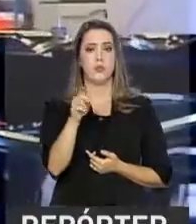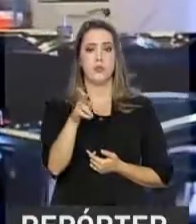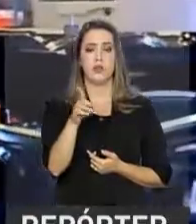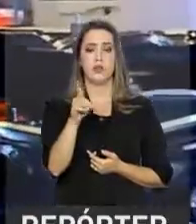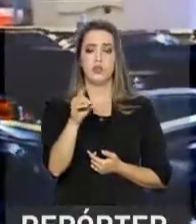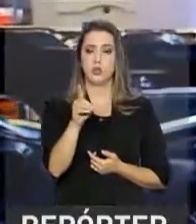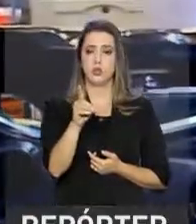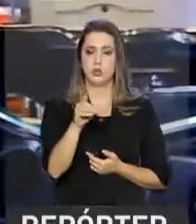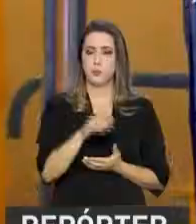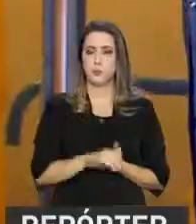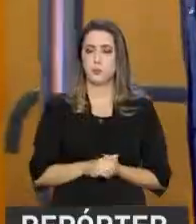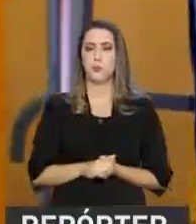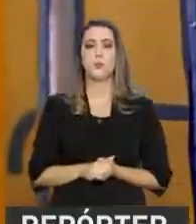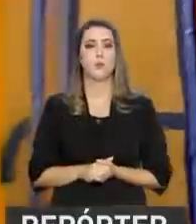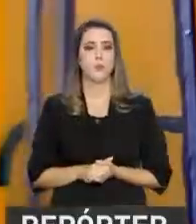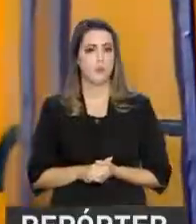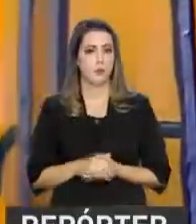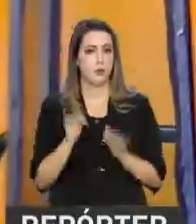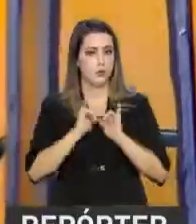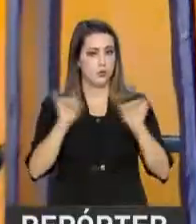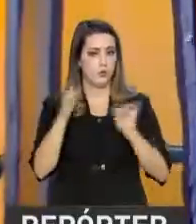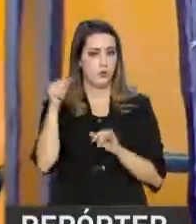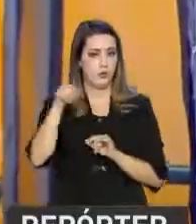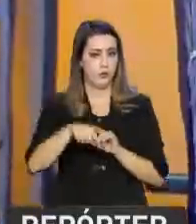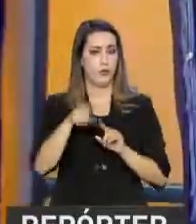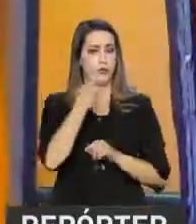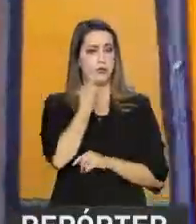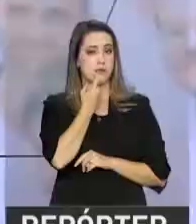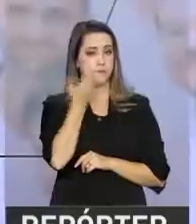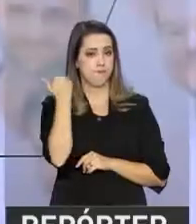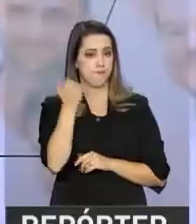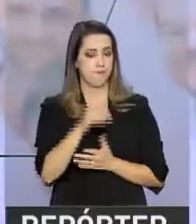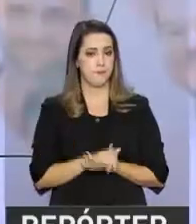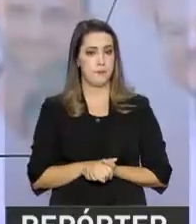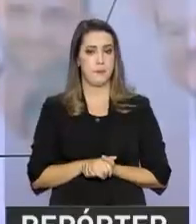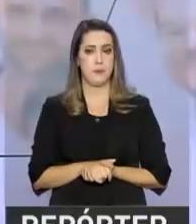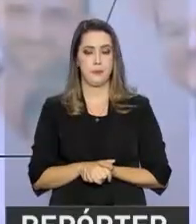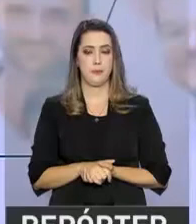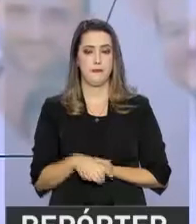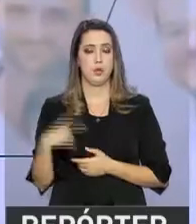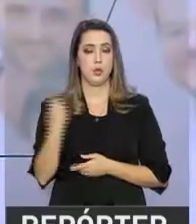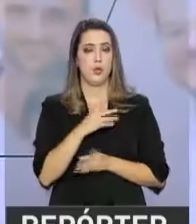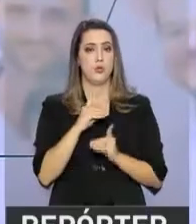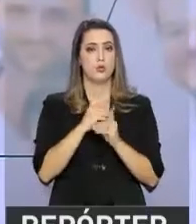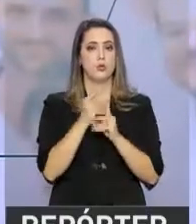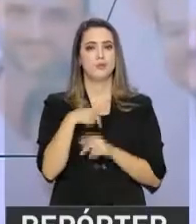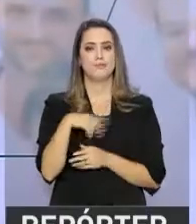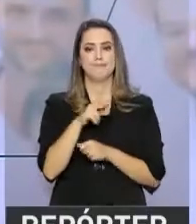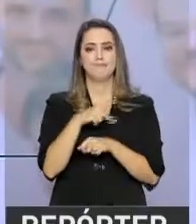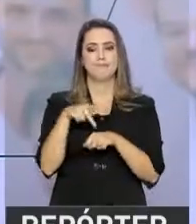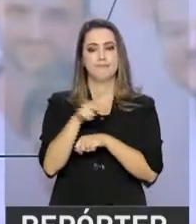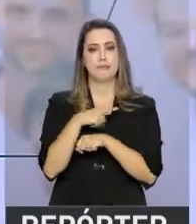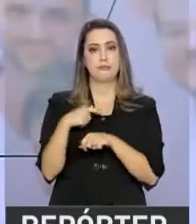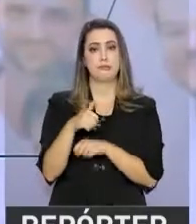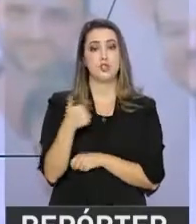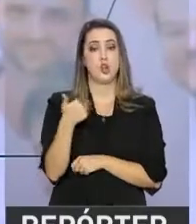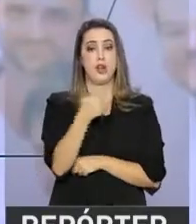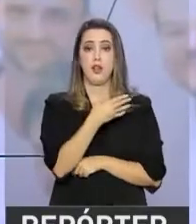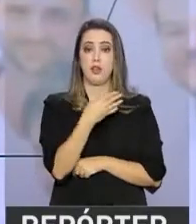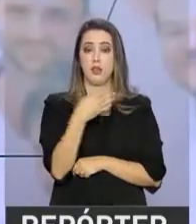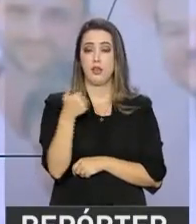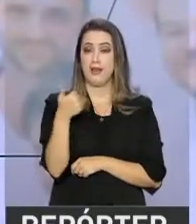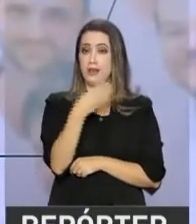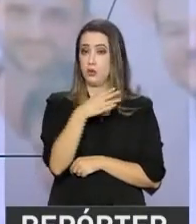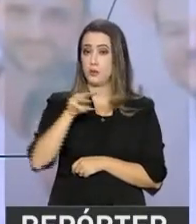de Empregados e Desempregados, divulgados nesta sexta-feira. Nós encontramos o país com 14 milhões